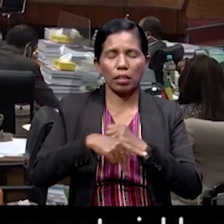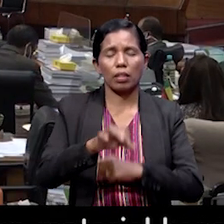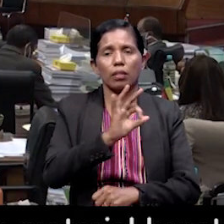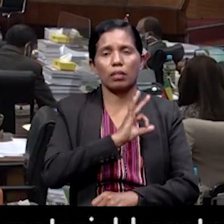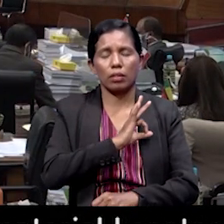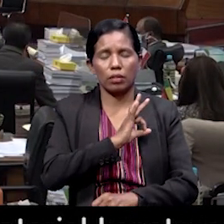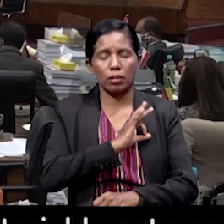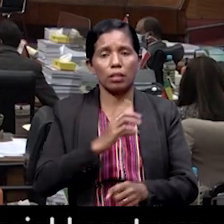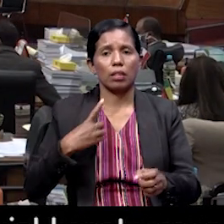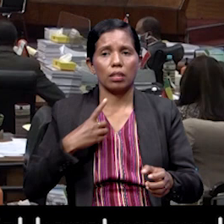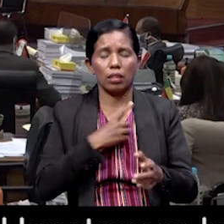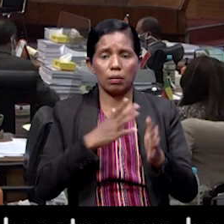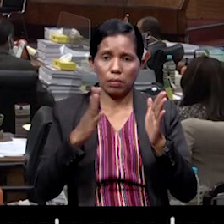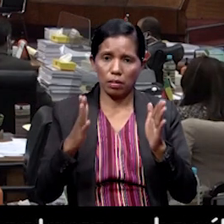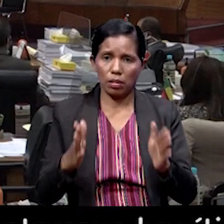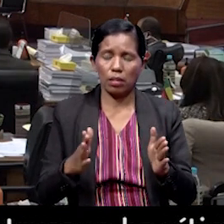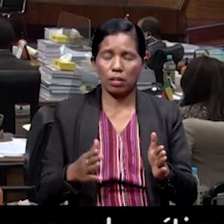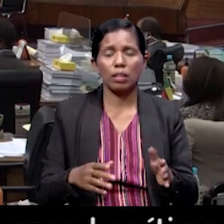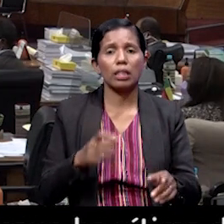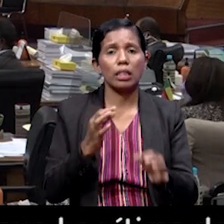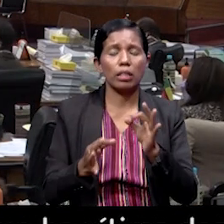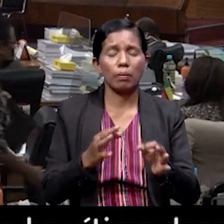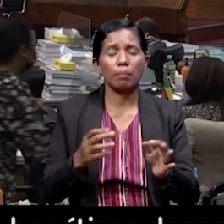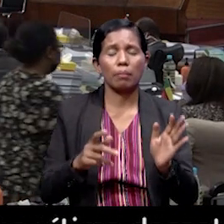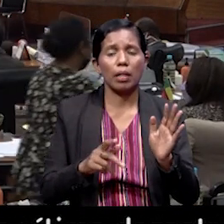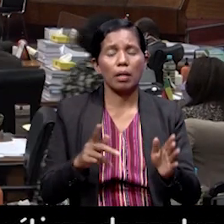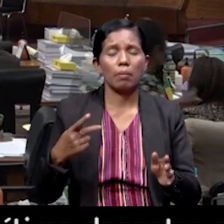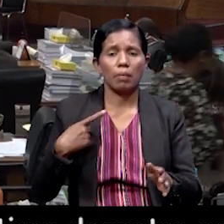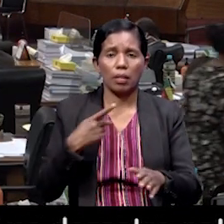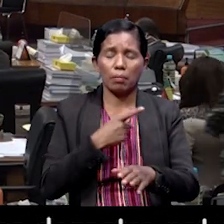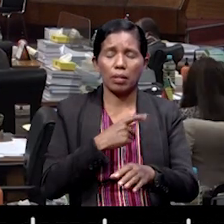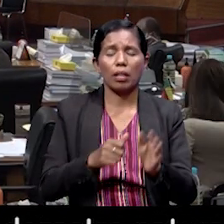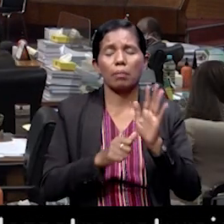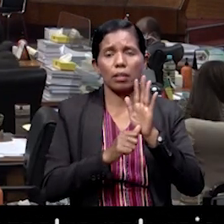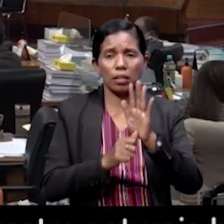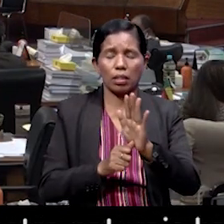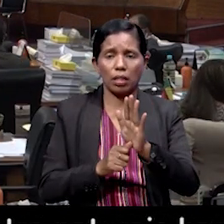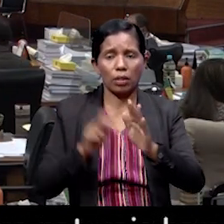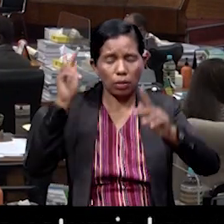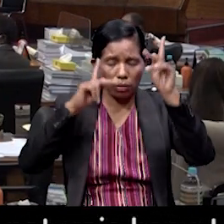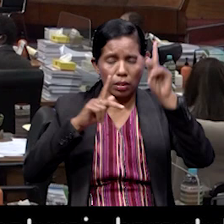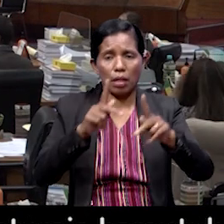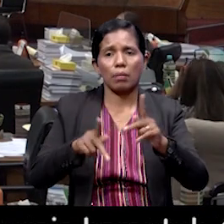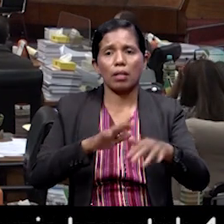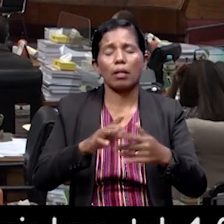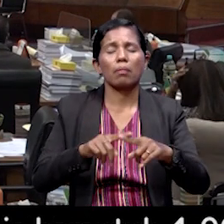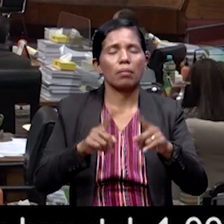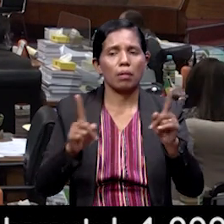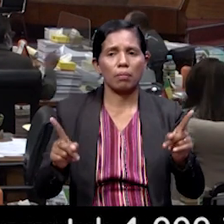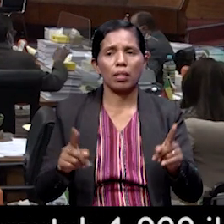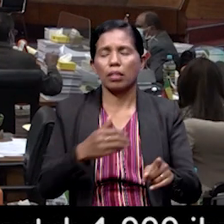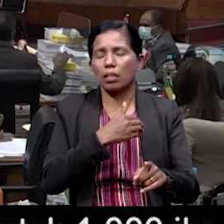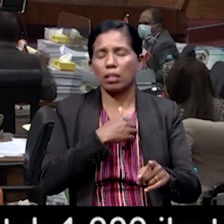deputada Olinda Guterres Ateten, mas que parlamento apresenta bebe preocupação povo nian e a plenária, mas bela dau e